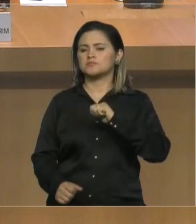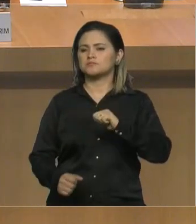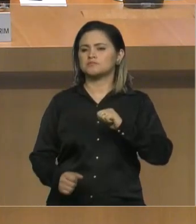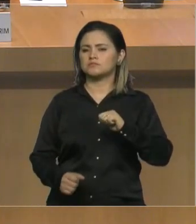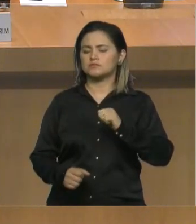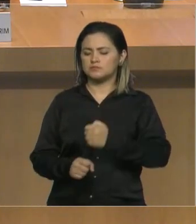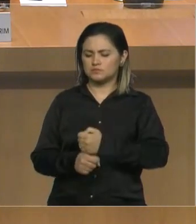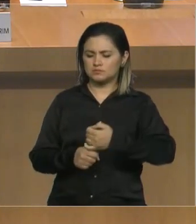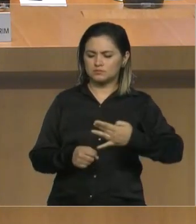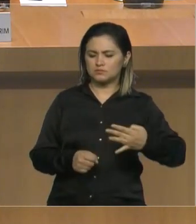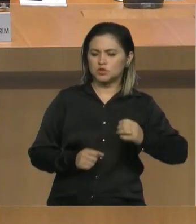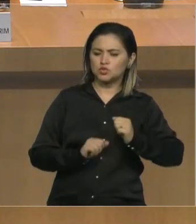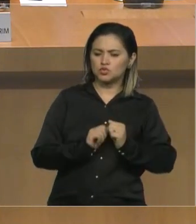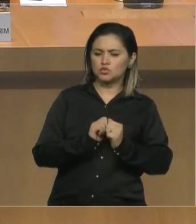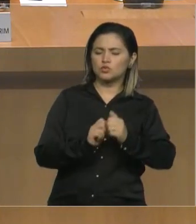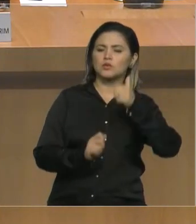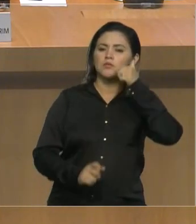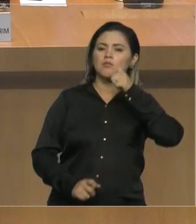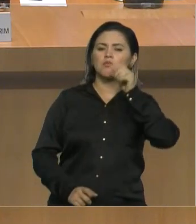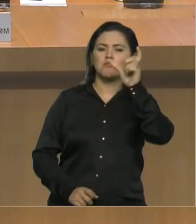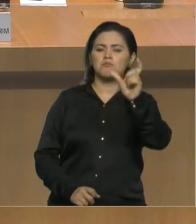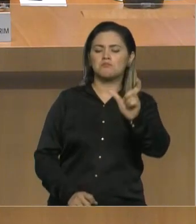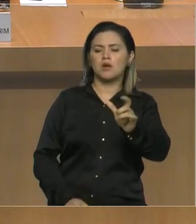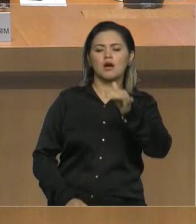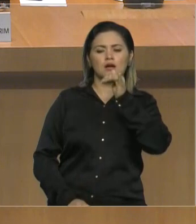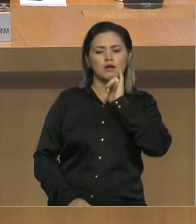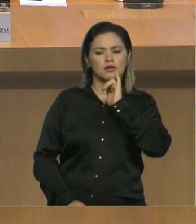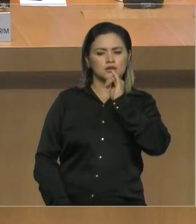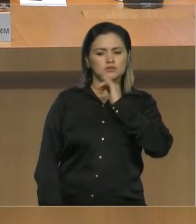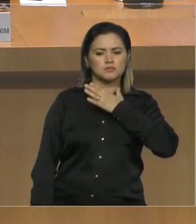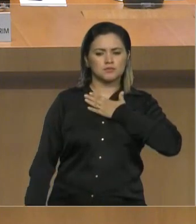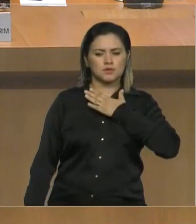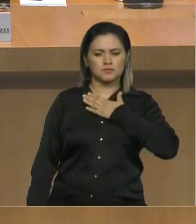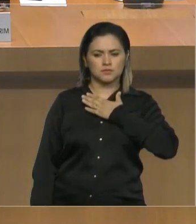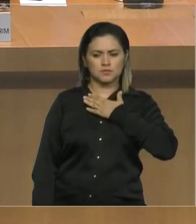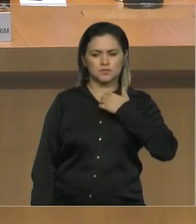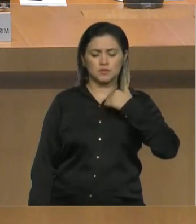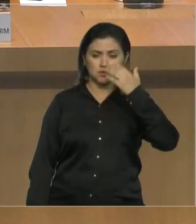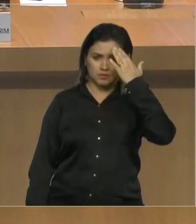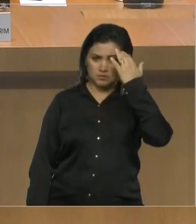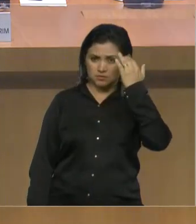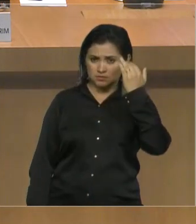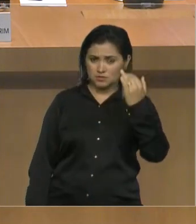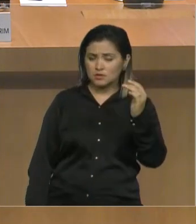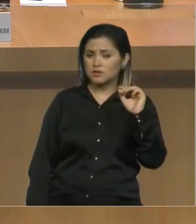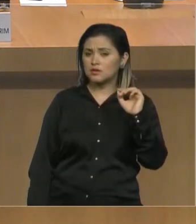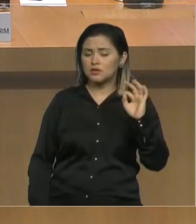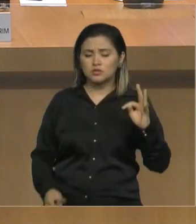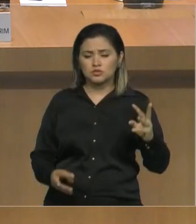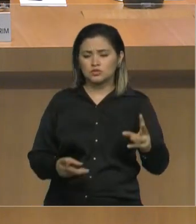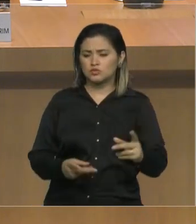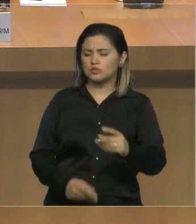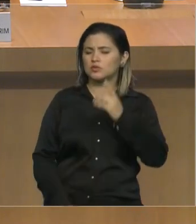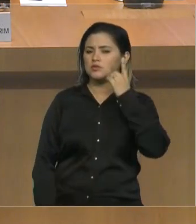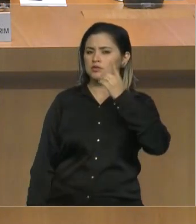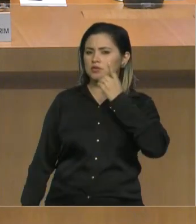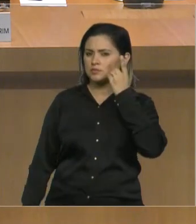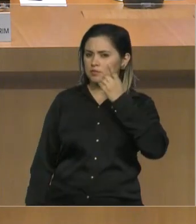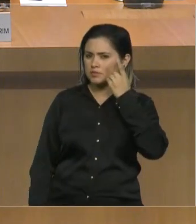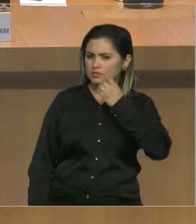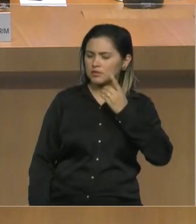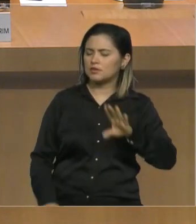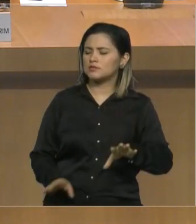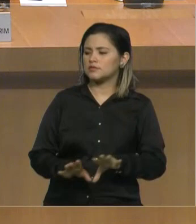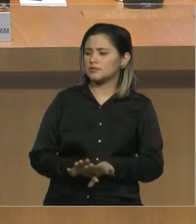você, que é um exemplo para mim, que é um exemplo, tenho certeza, para todos os parlamentares dessa casa, para todas as pessoas que